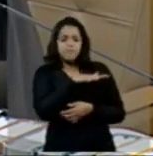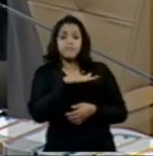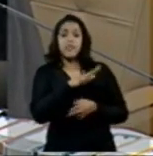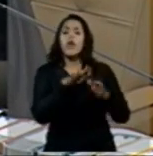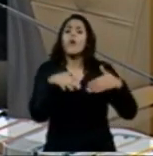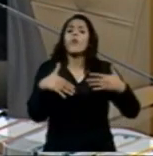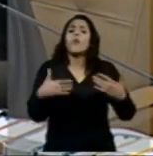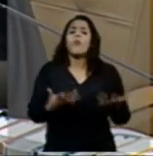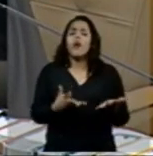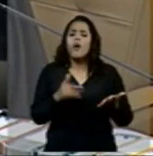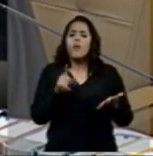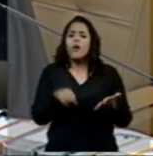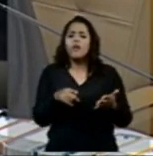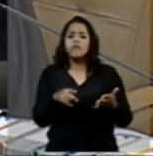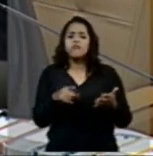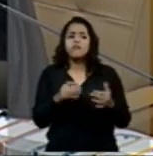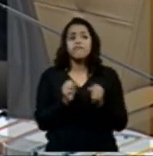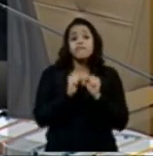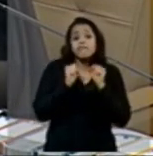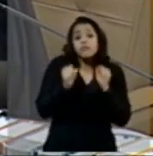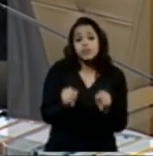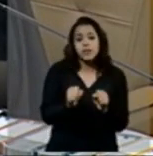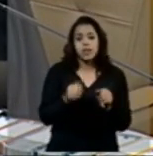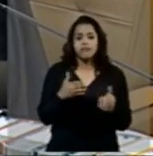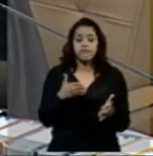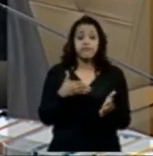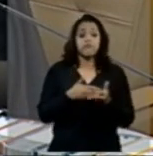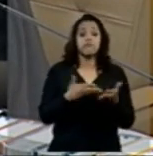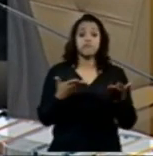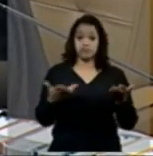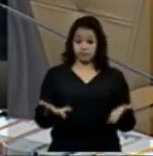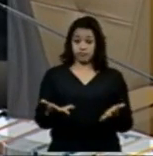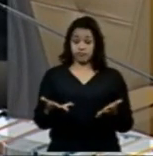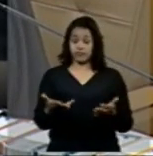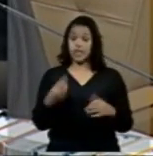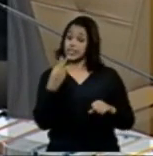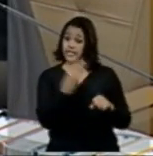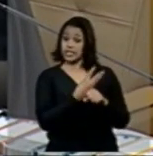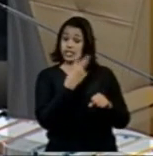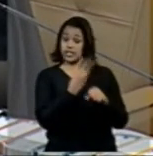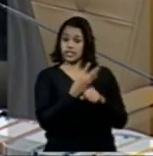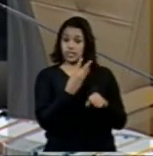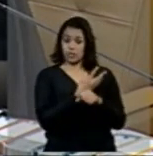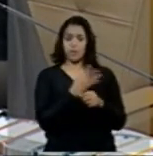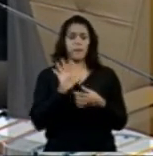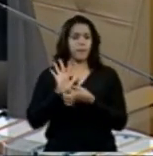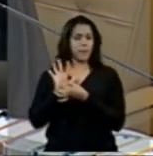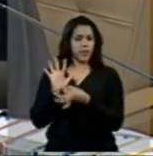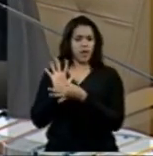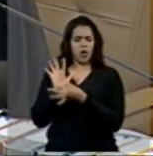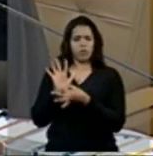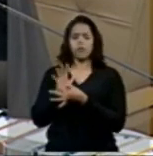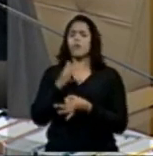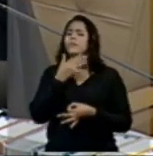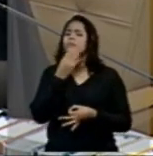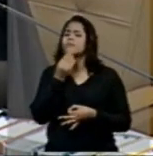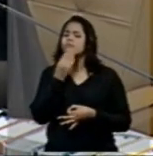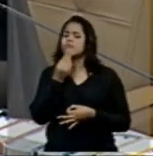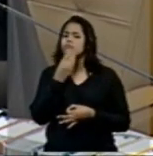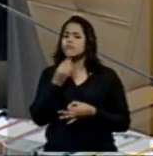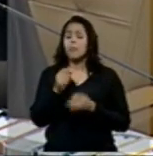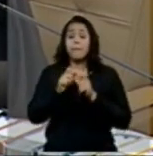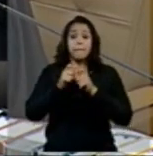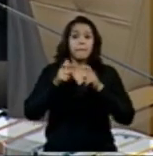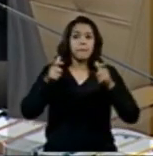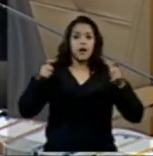e limites deste fenômeno. A terceirização, nas palavras de Maurício Godinho Delgado, seguramente atualmente o